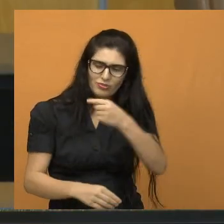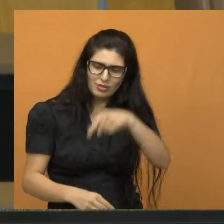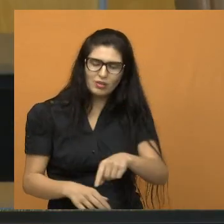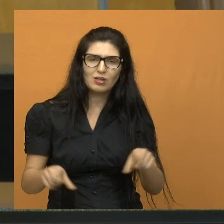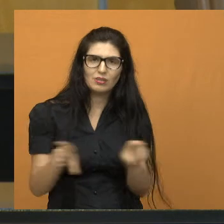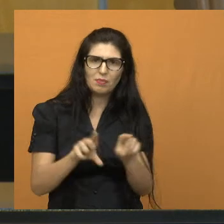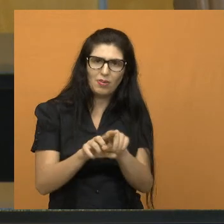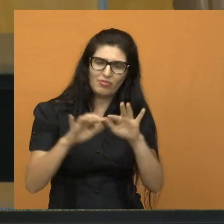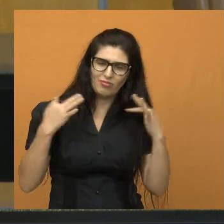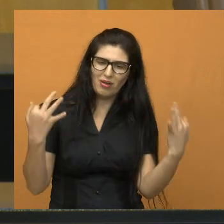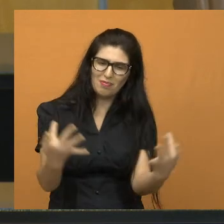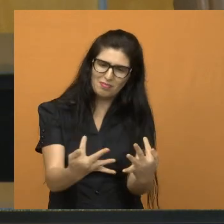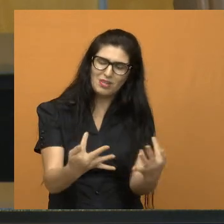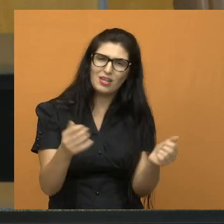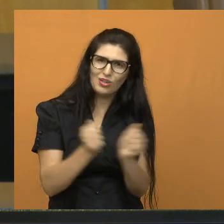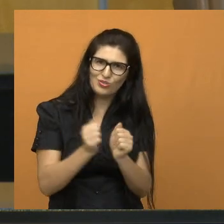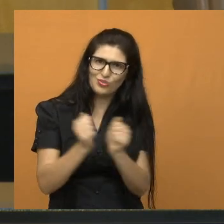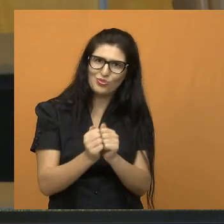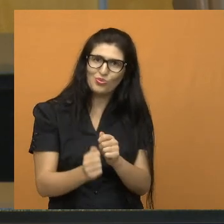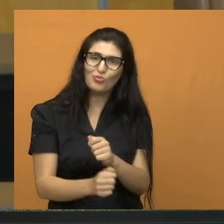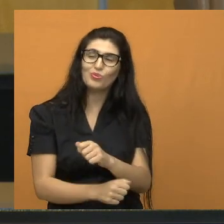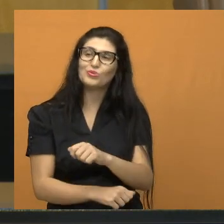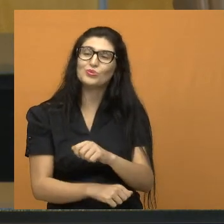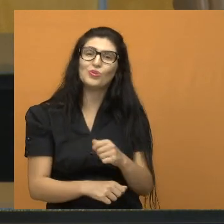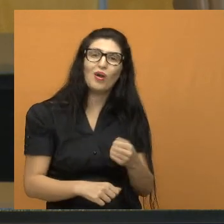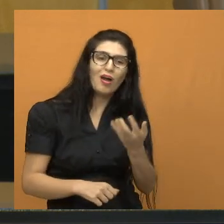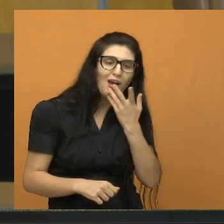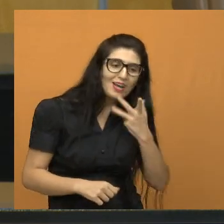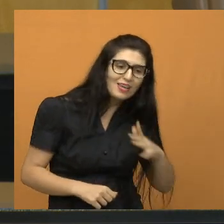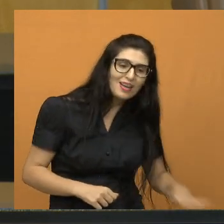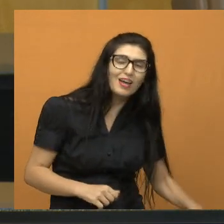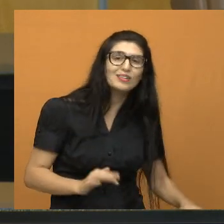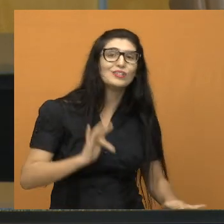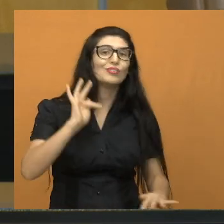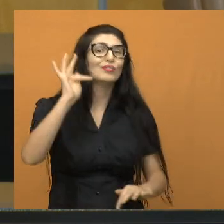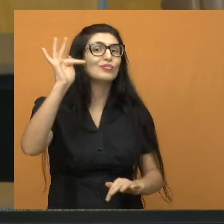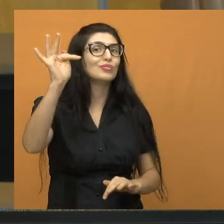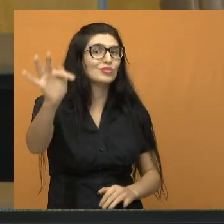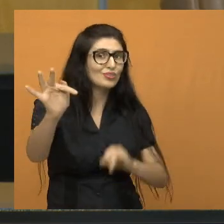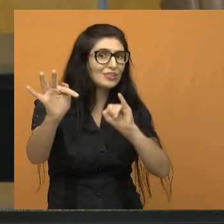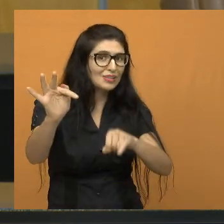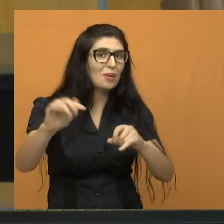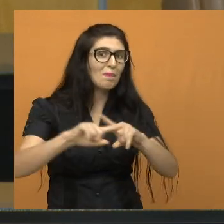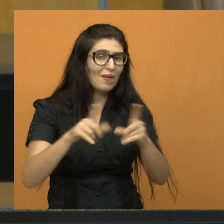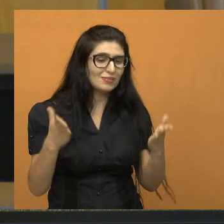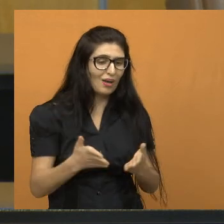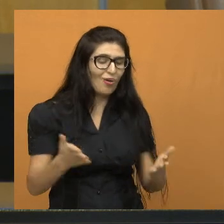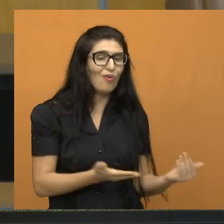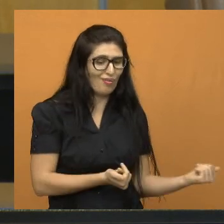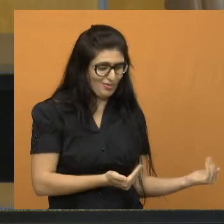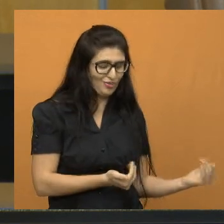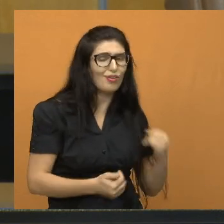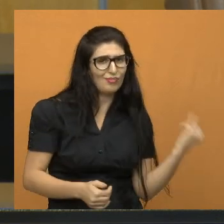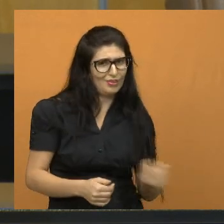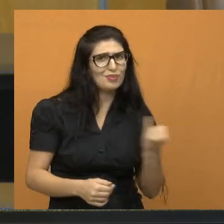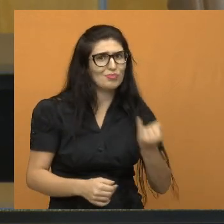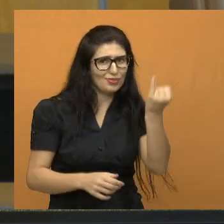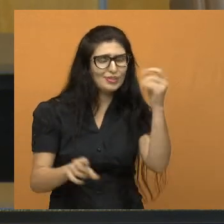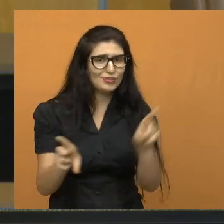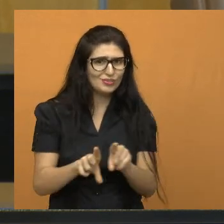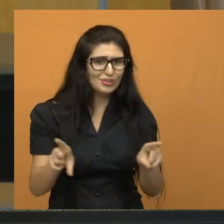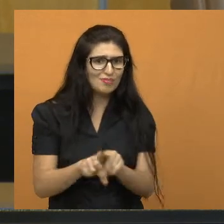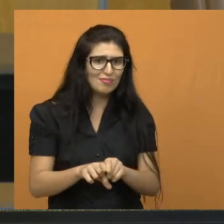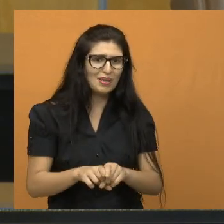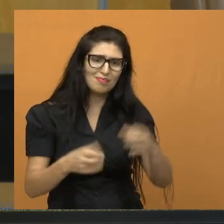trouxeram as crianças aqui, porque a criança é o futuro, mas o presente é a nossa juventude. Então, a gente agradece a presença de